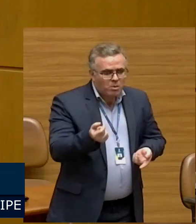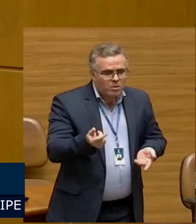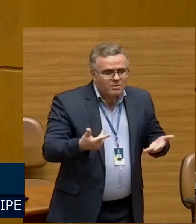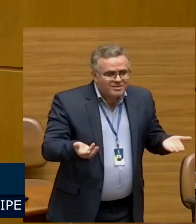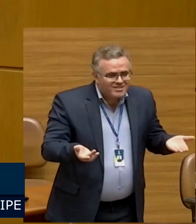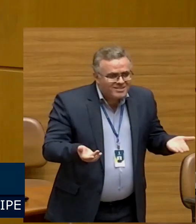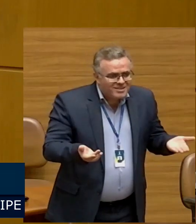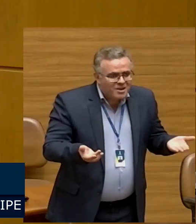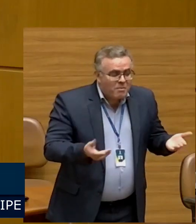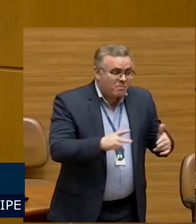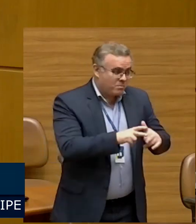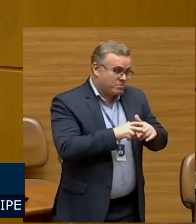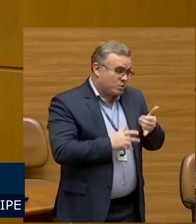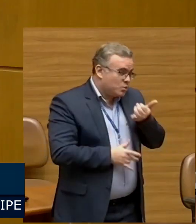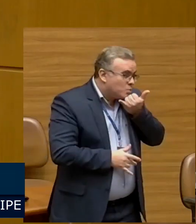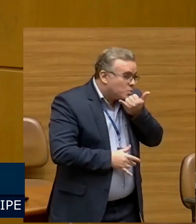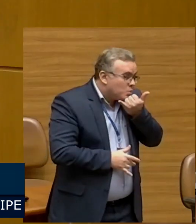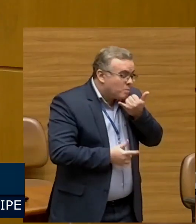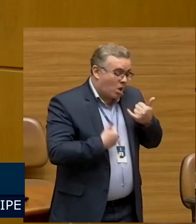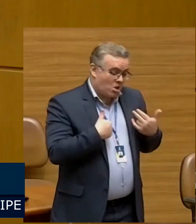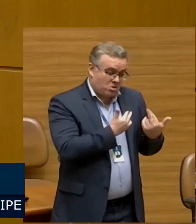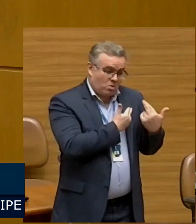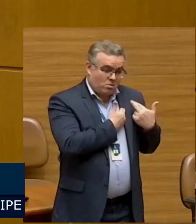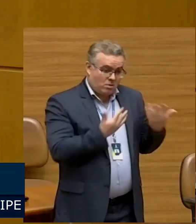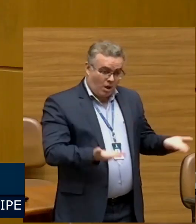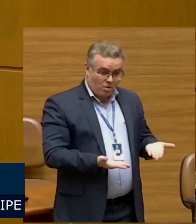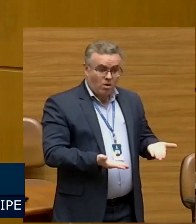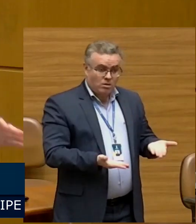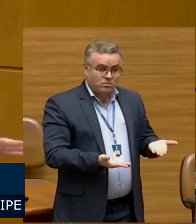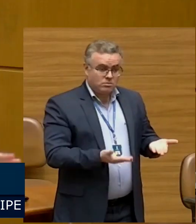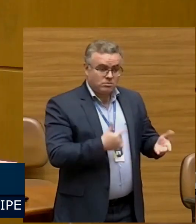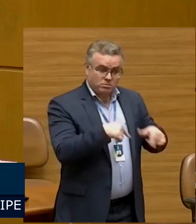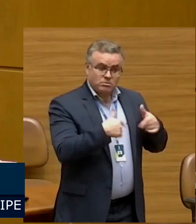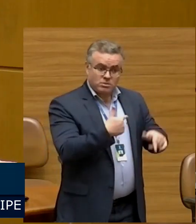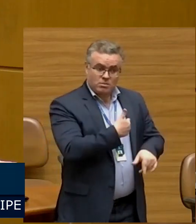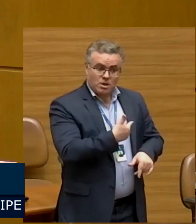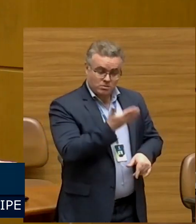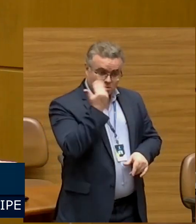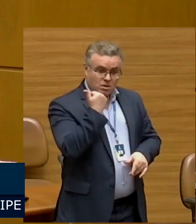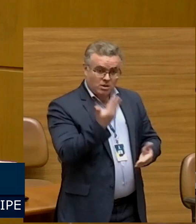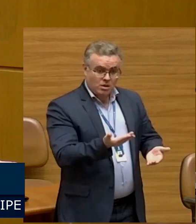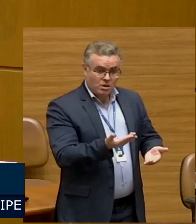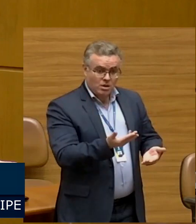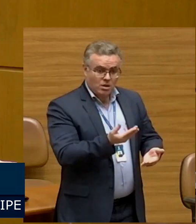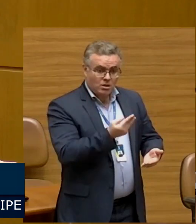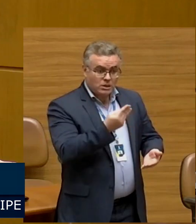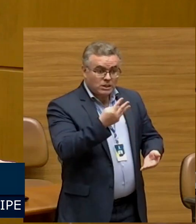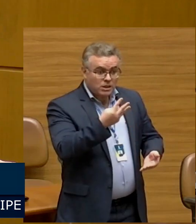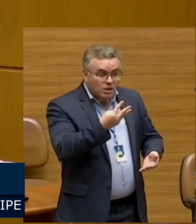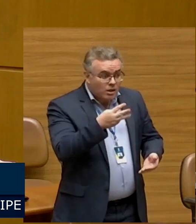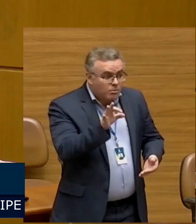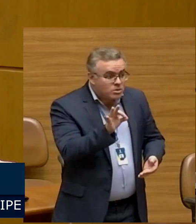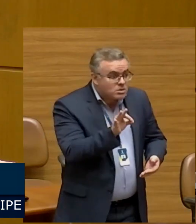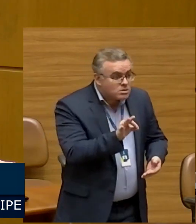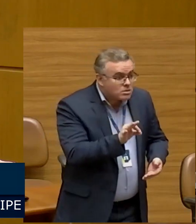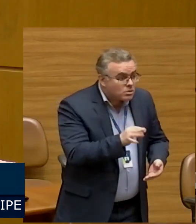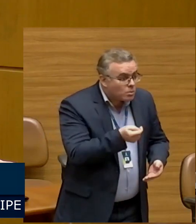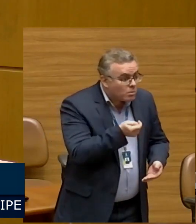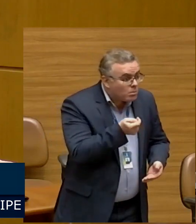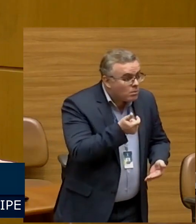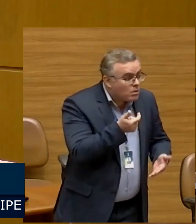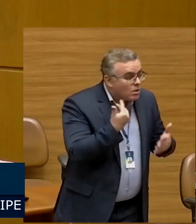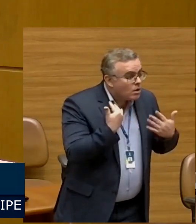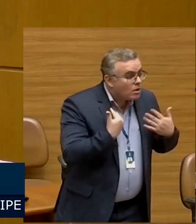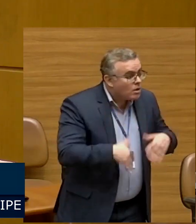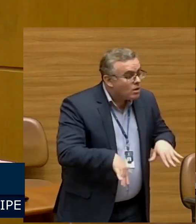cargo que eu estou ocupando no momento. Hoje nós temos quase 3% de alunos com deficiência. Como é que nós temos